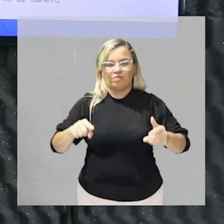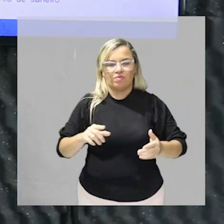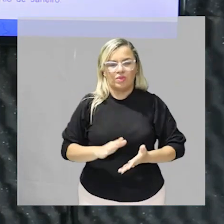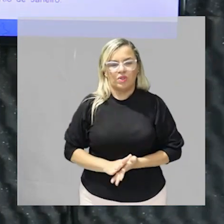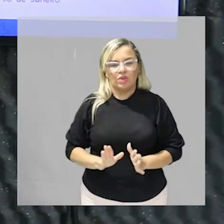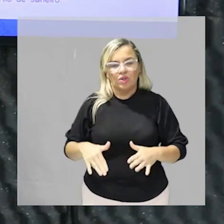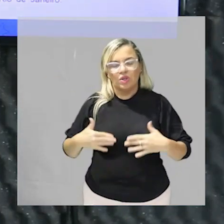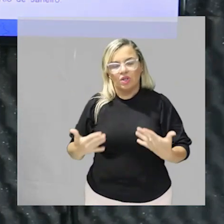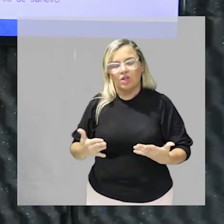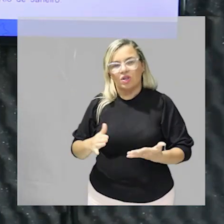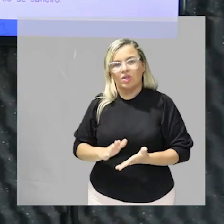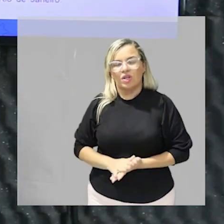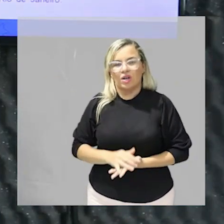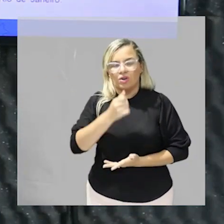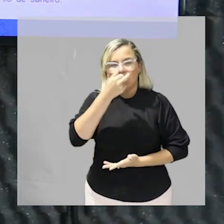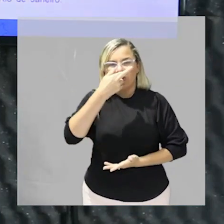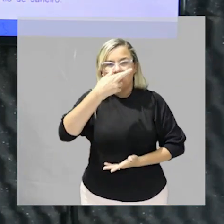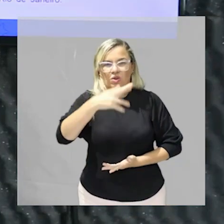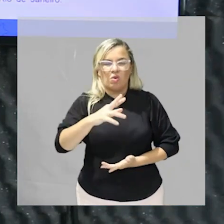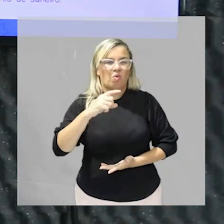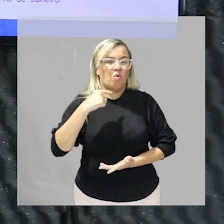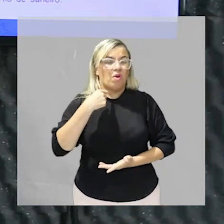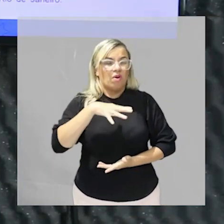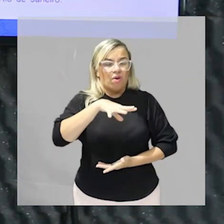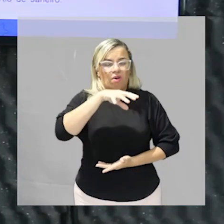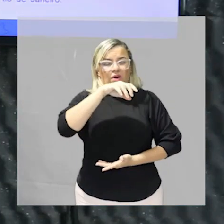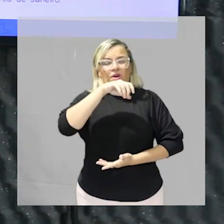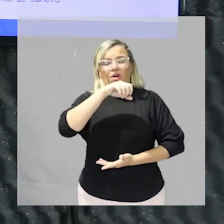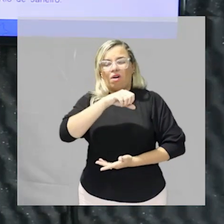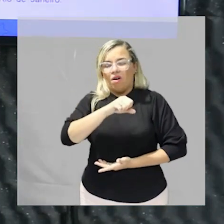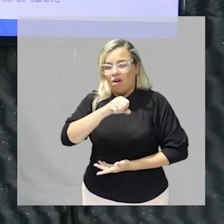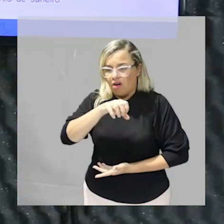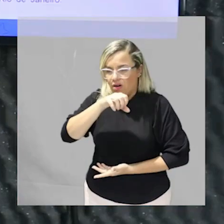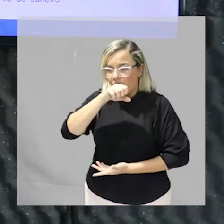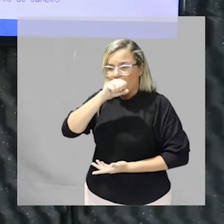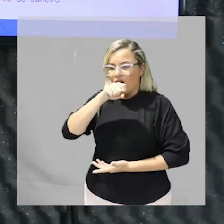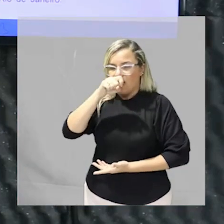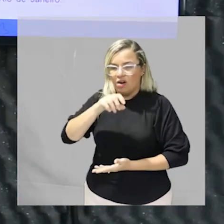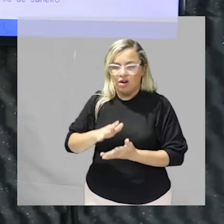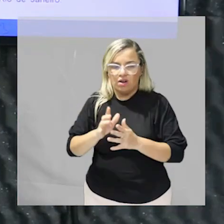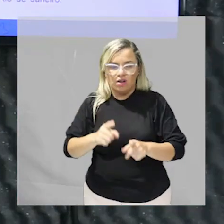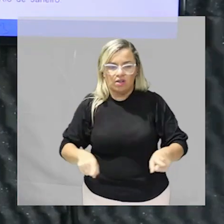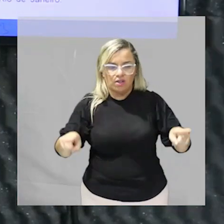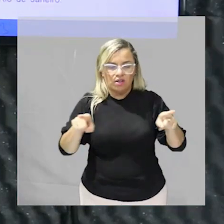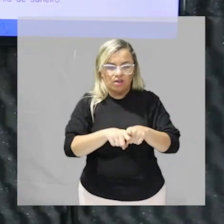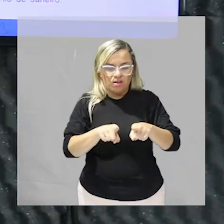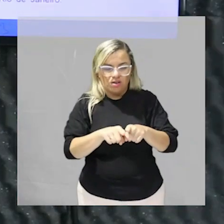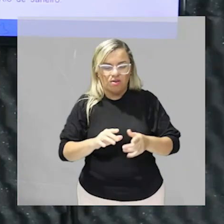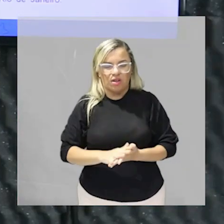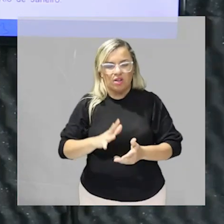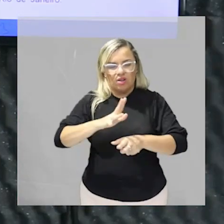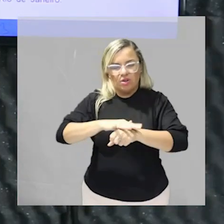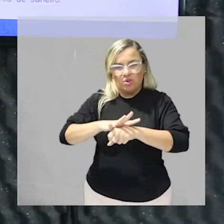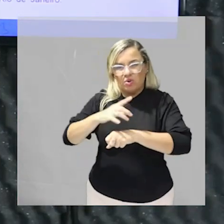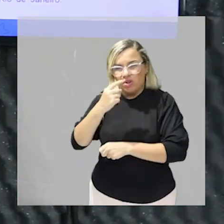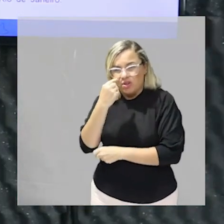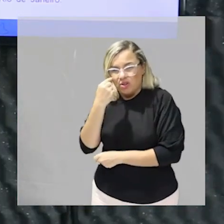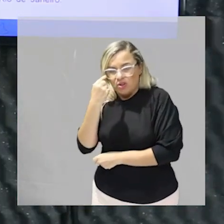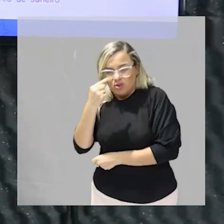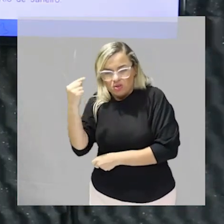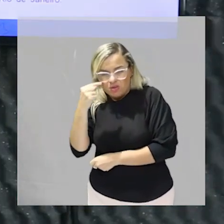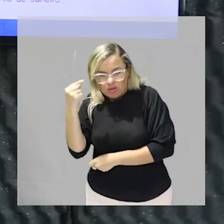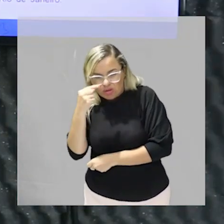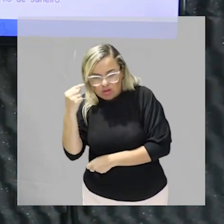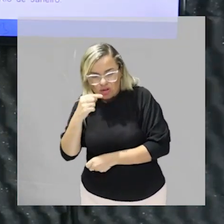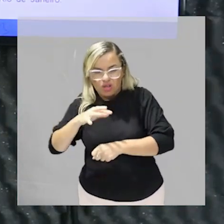que torna o ar mais impuro e, por conseguinte, contribui para o aumento de casos de irritação nos olhos e doenças